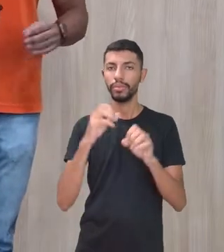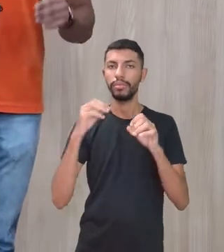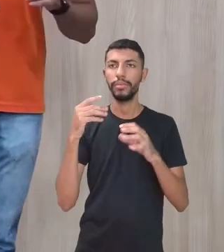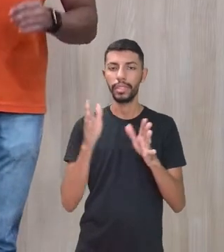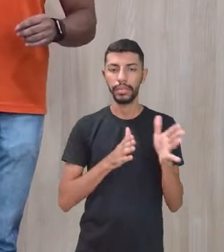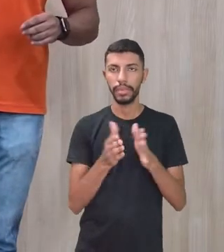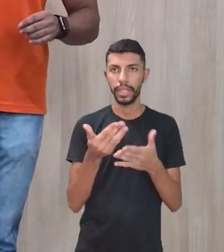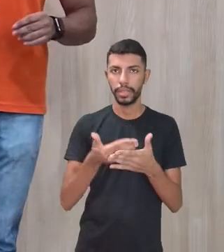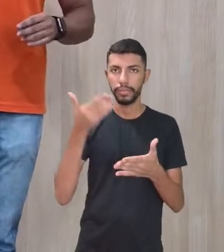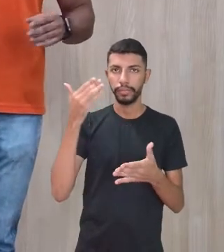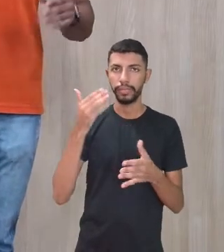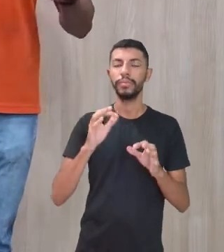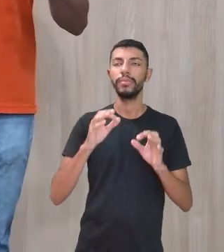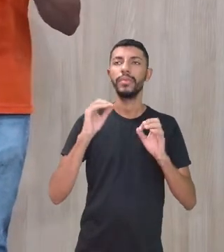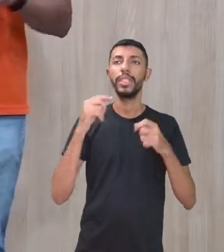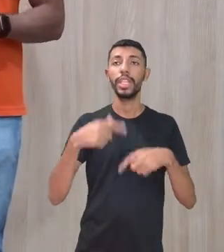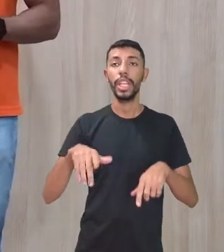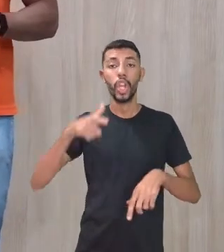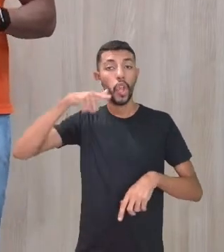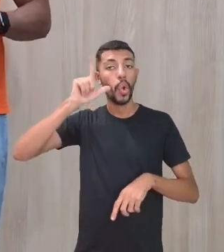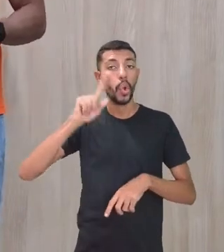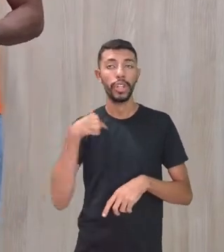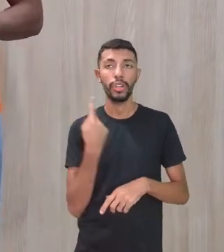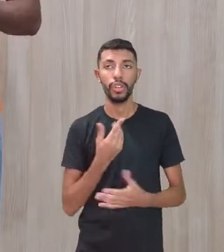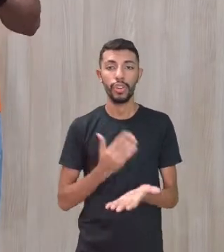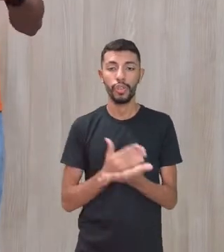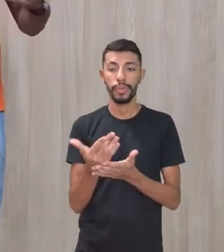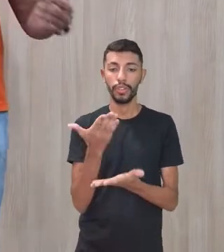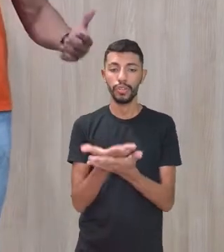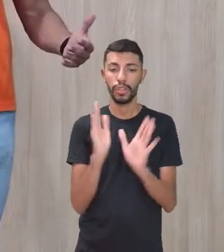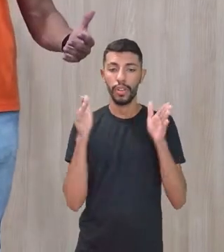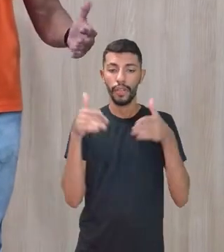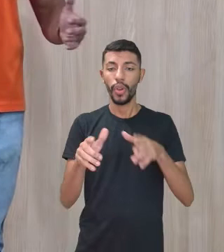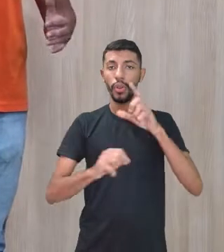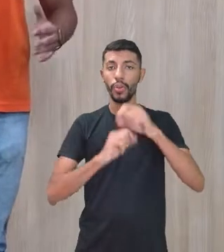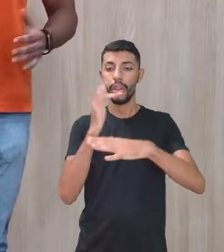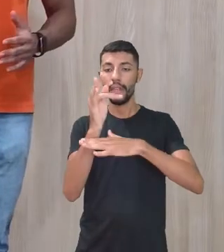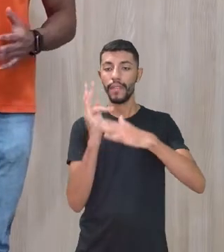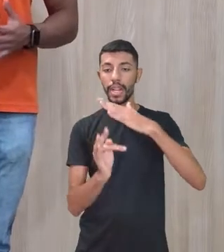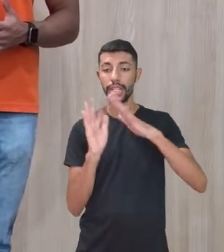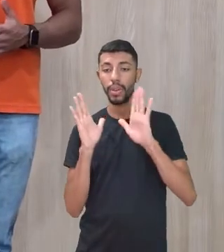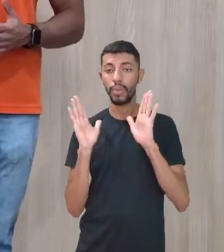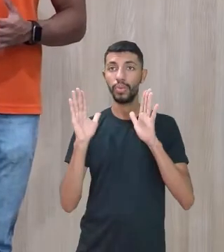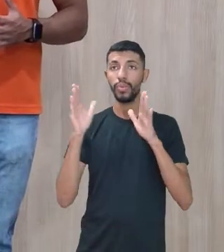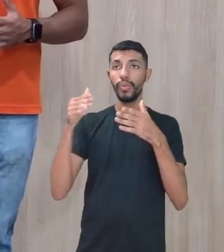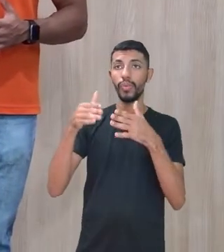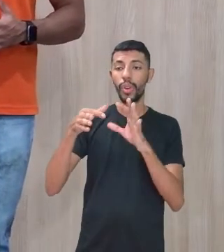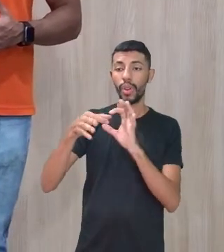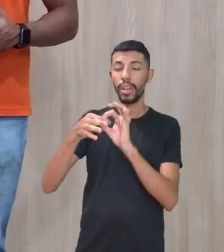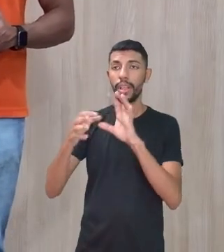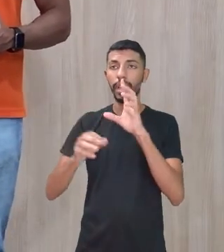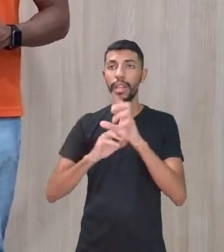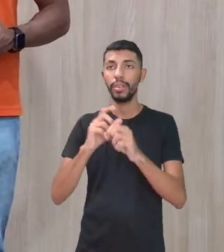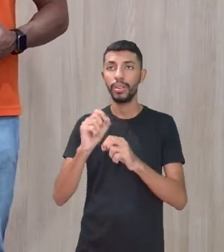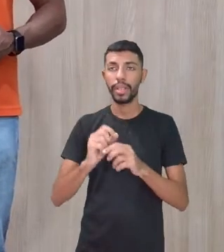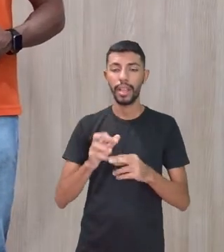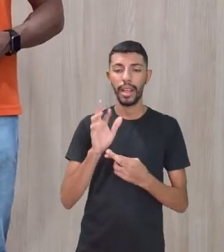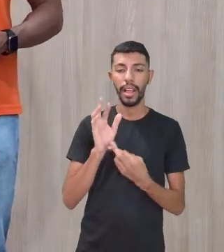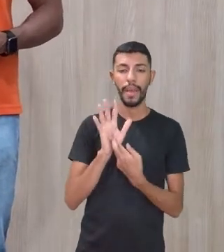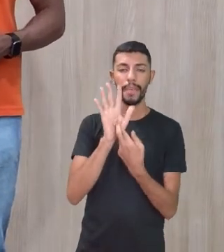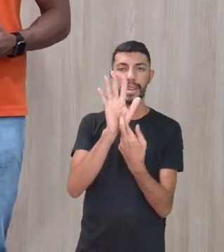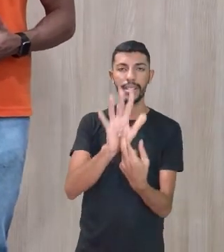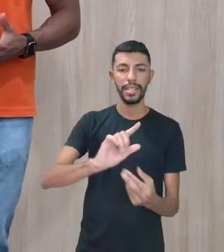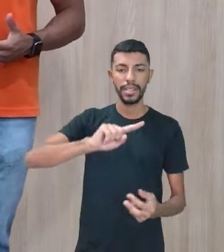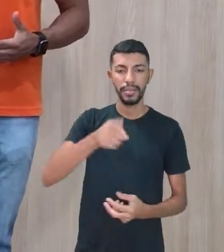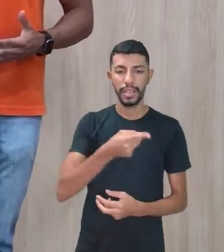ontem essa ideia aí de fração, tá? Mais voltado para a representação decimal e porcentagem,